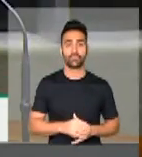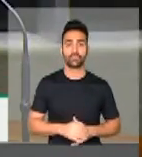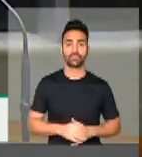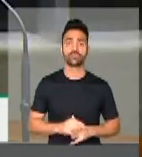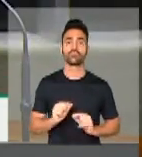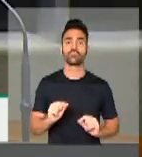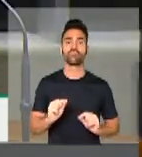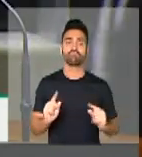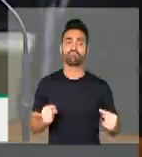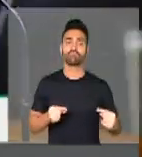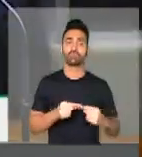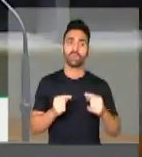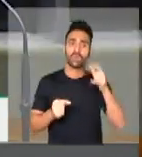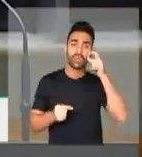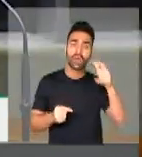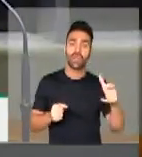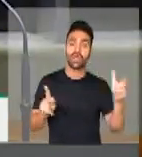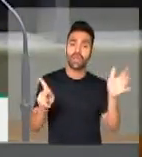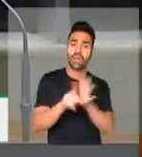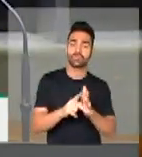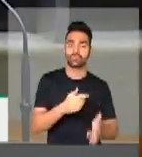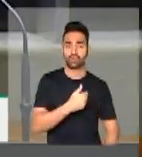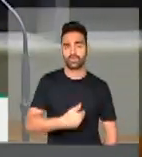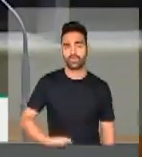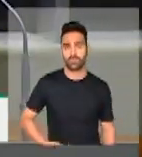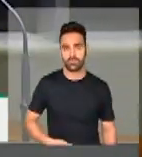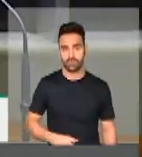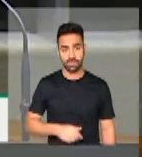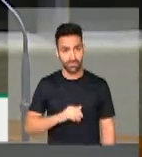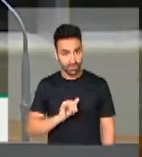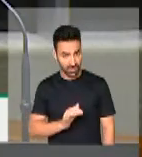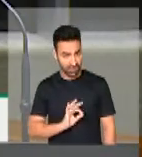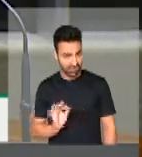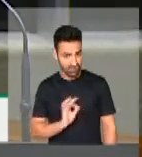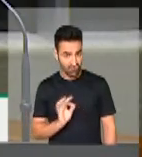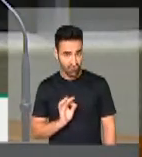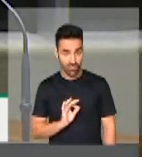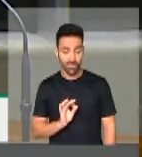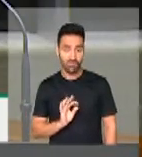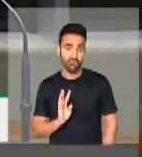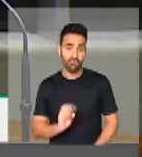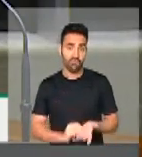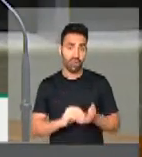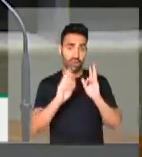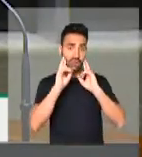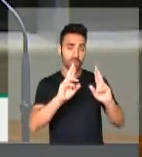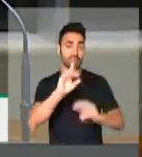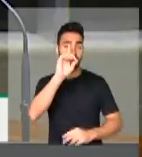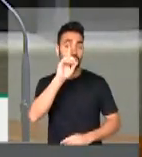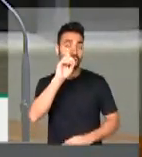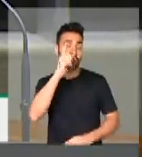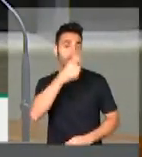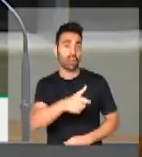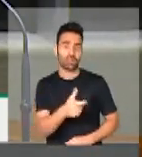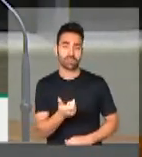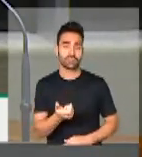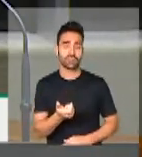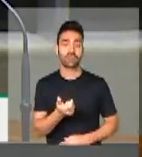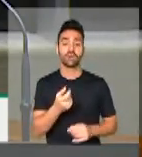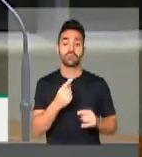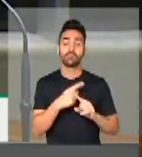afirmar o interesse público, se não como uma negação do interesse privado, mas exatamente